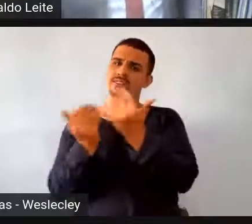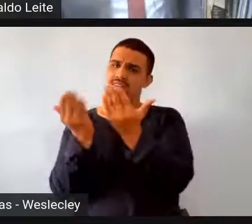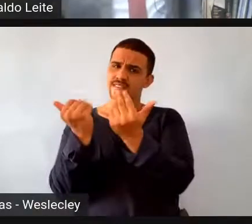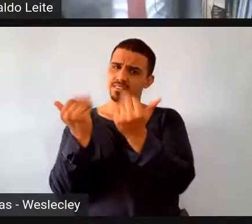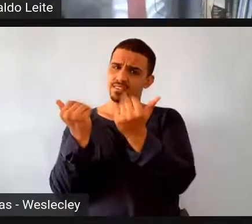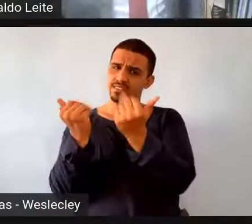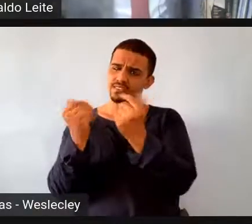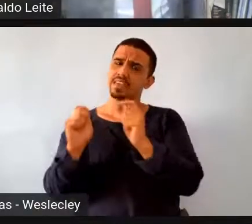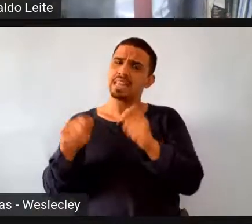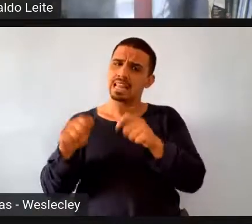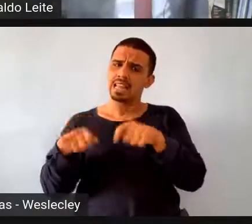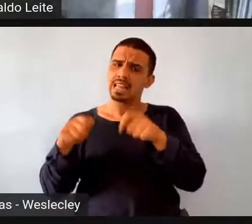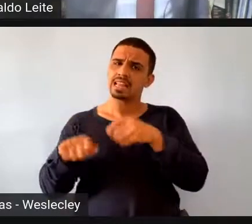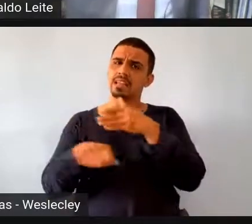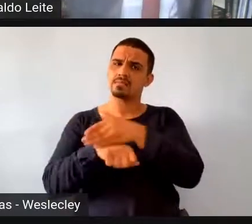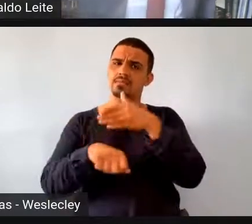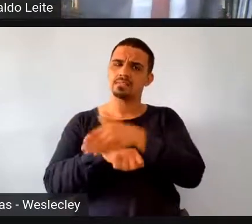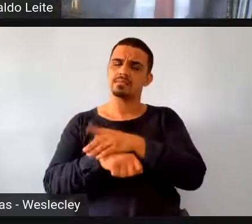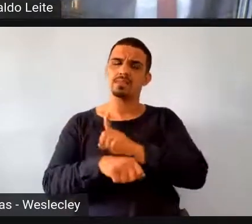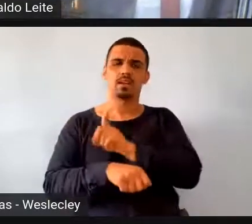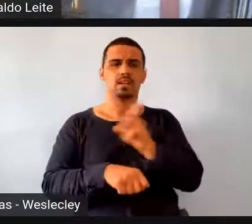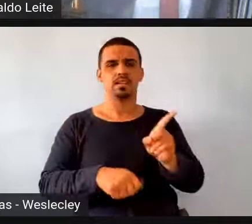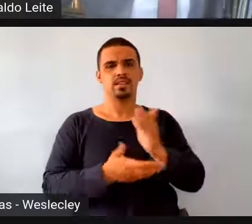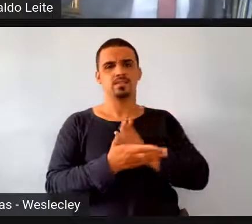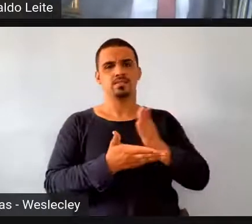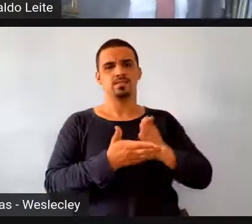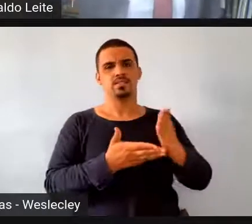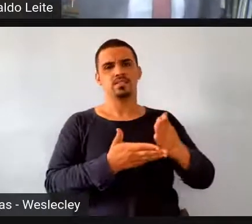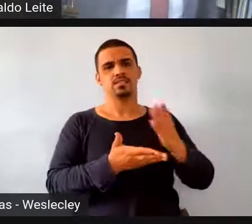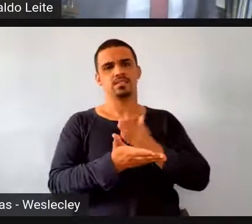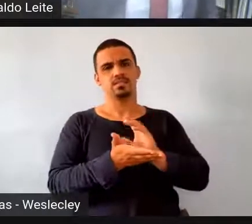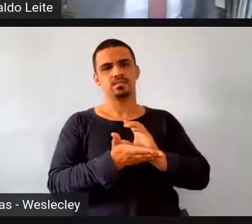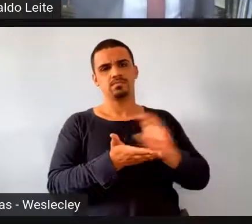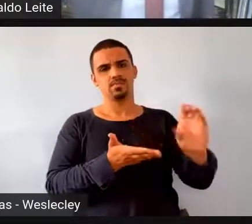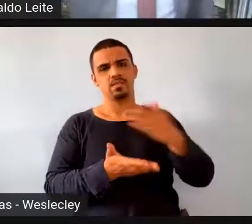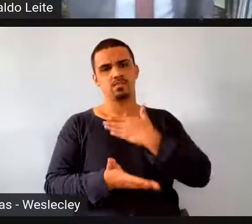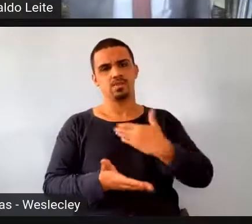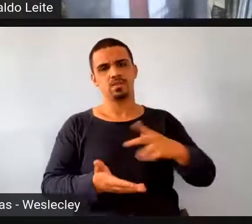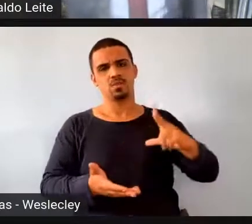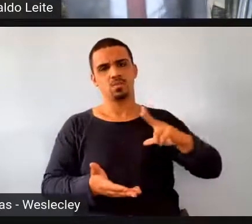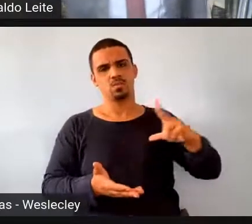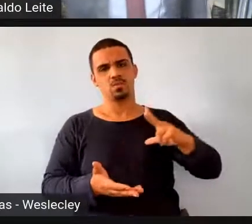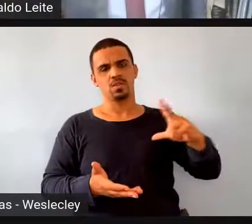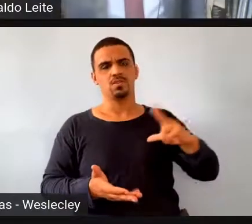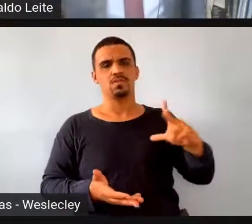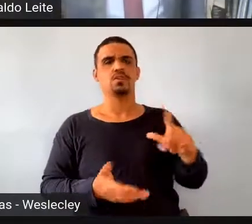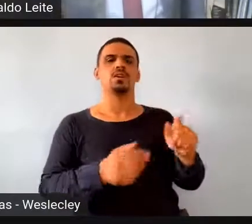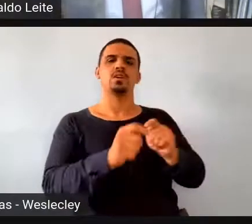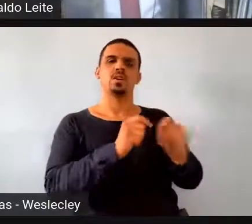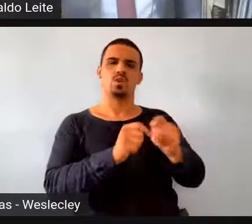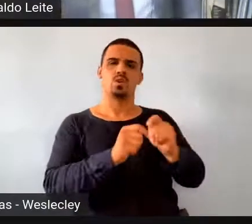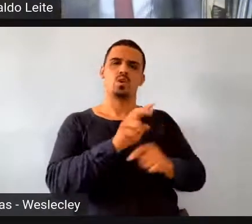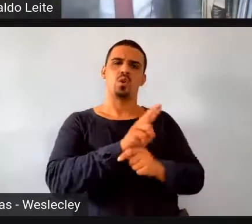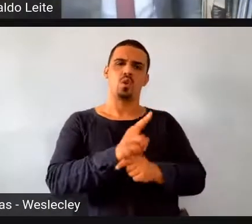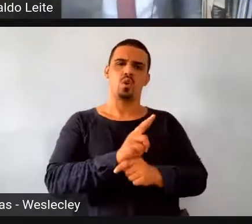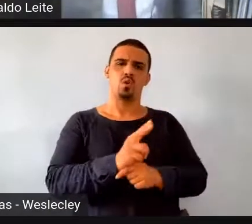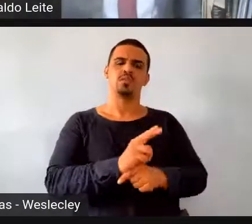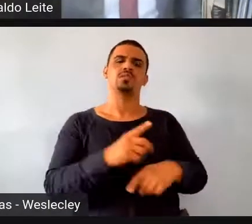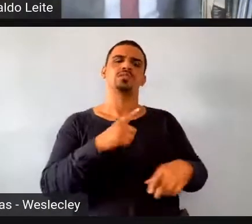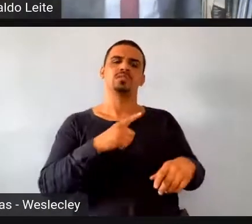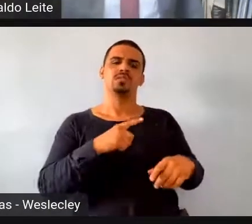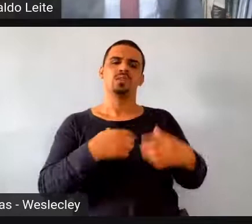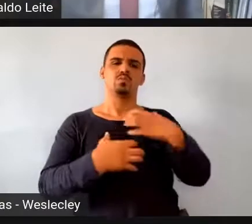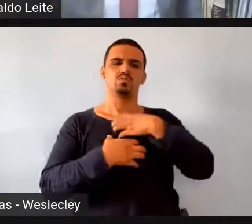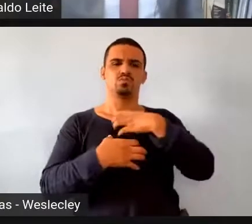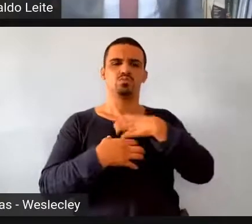participar, né? E o financiamento privado, devidamente controlado na pulverização de suas fontes, é uma maneira